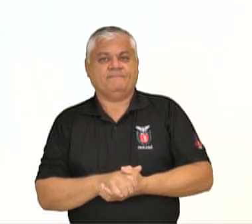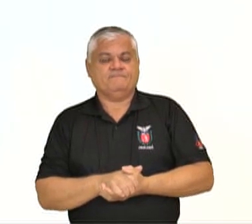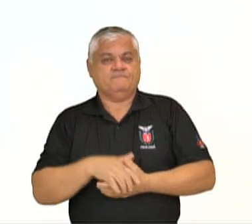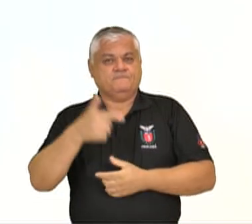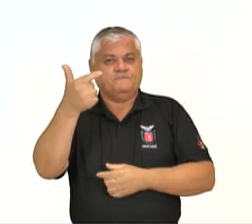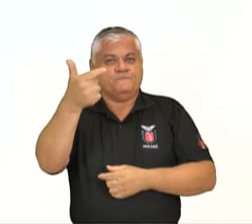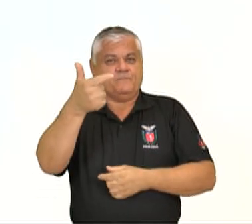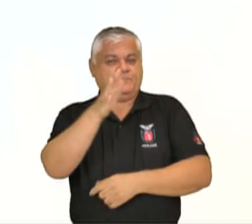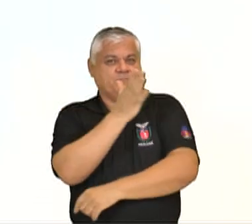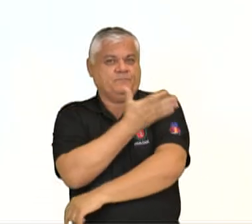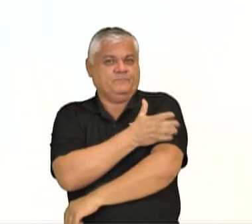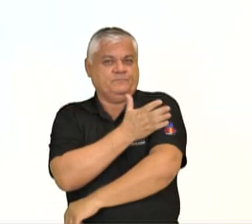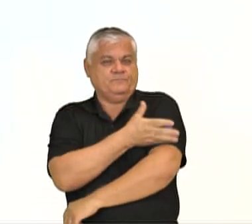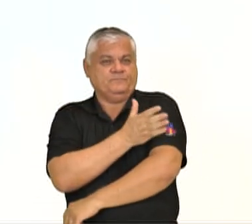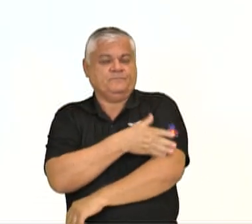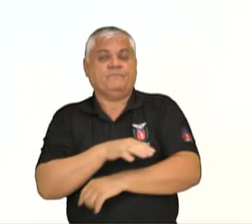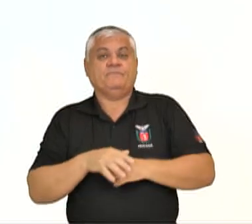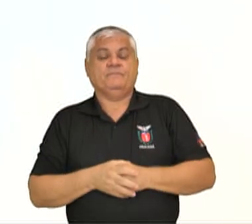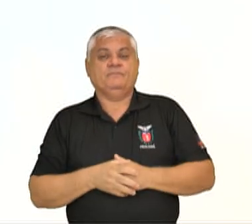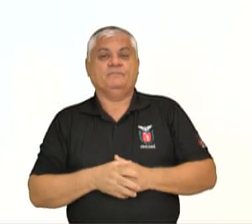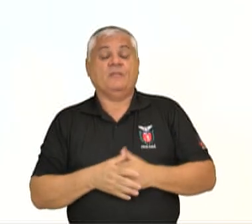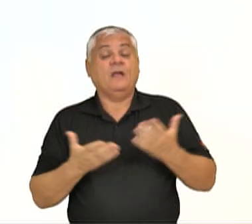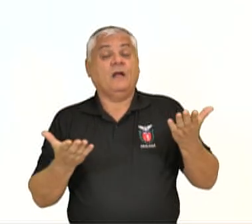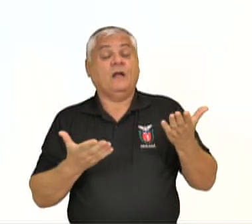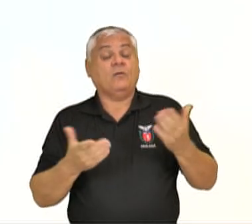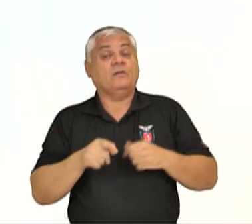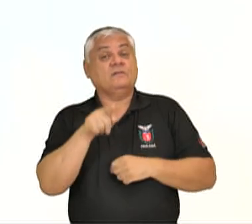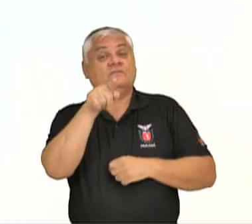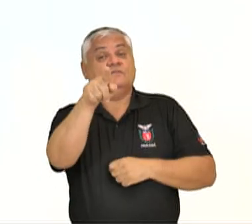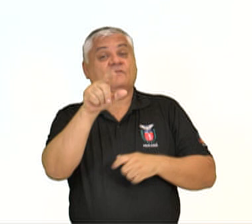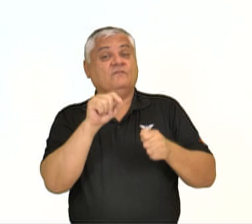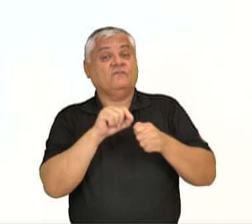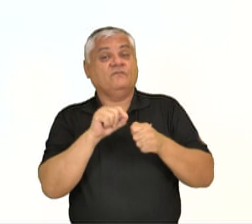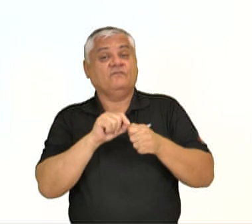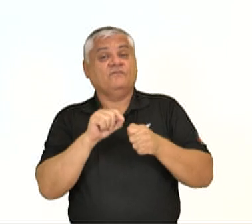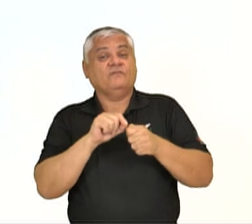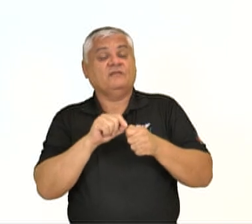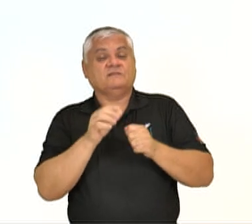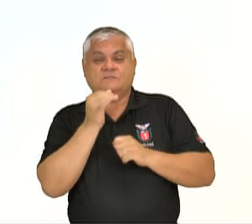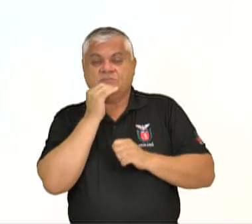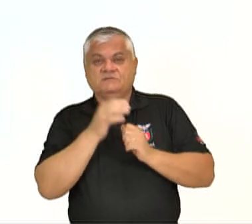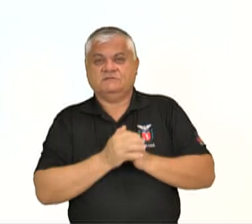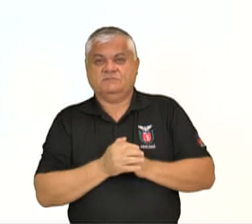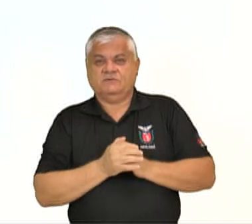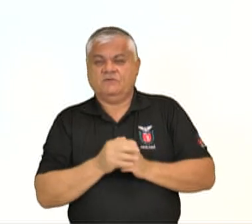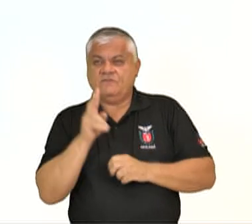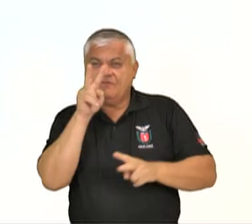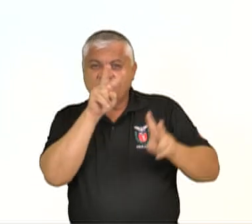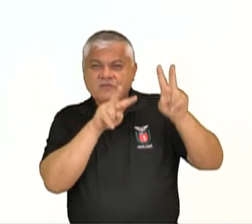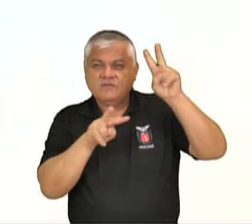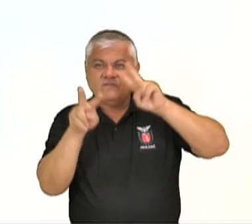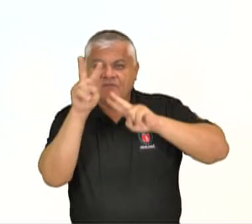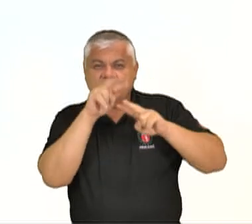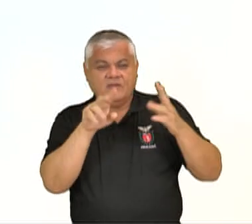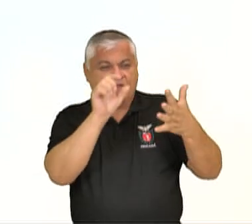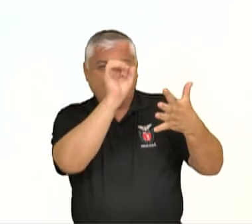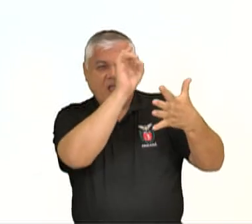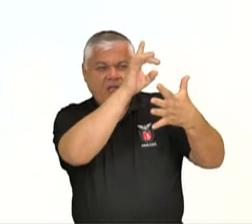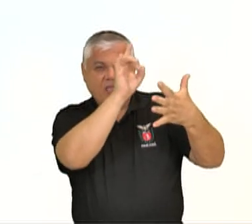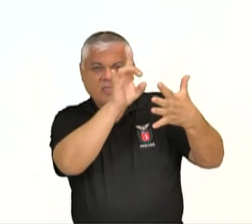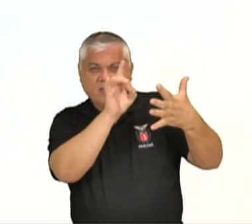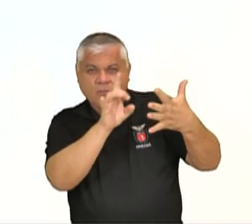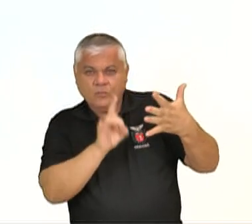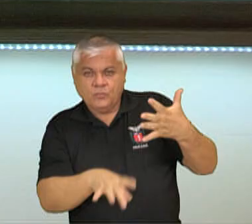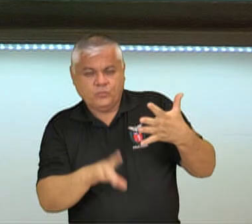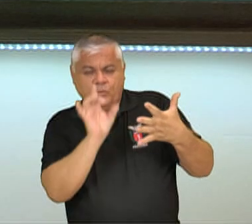Segundo exercício nosso, então. Agora, eu quero que você faça uma lista dos movimentos de